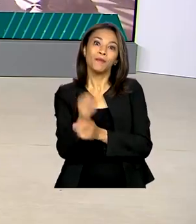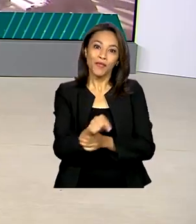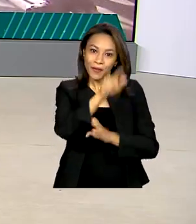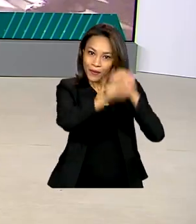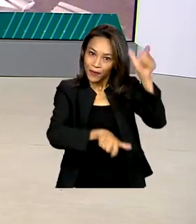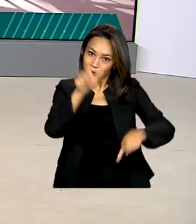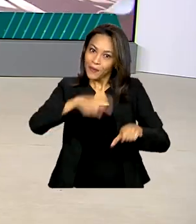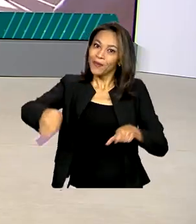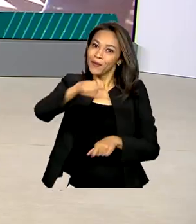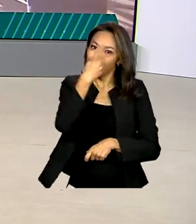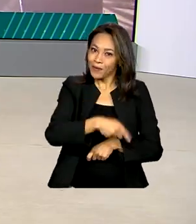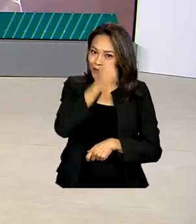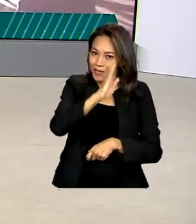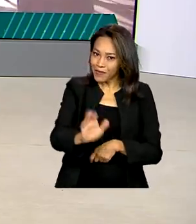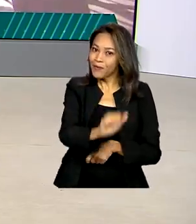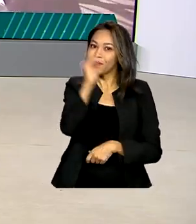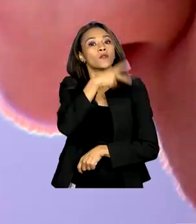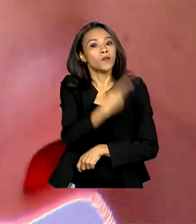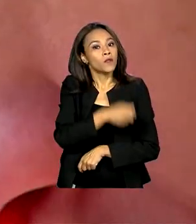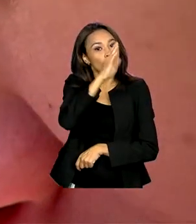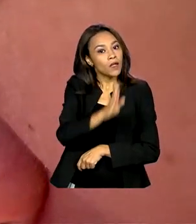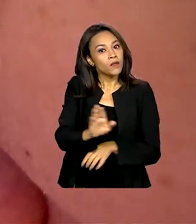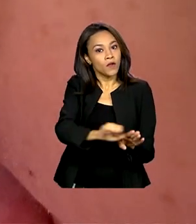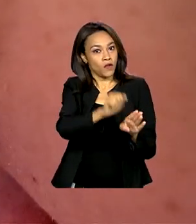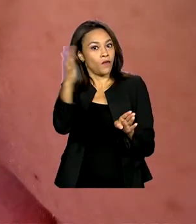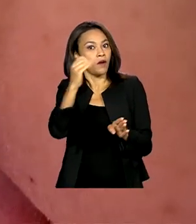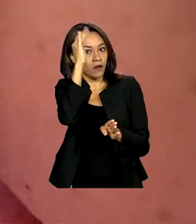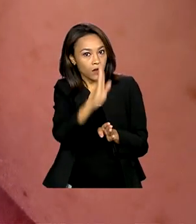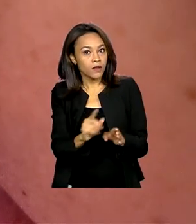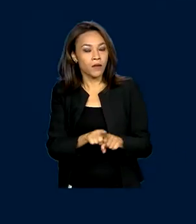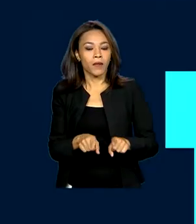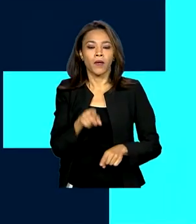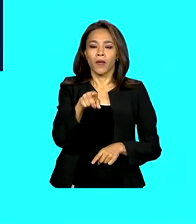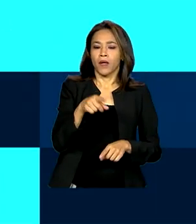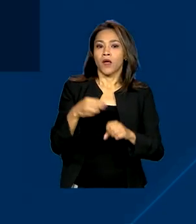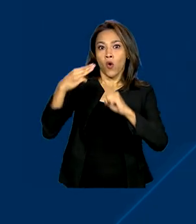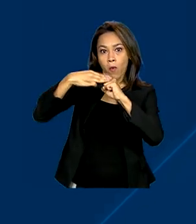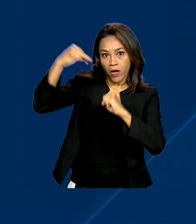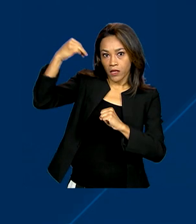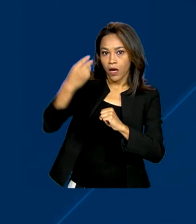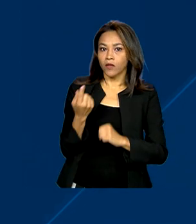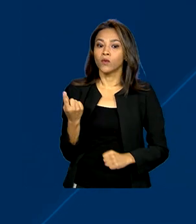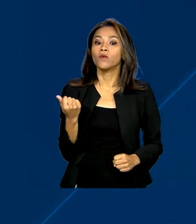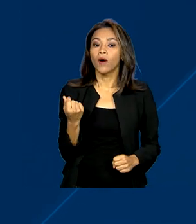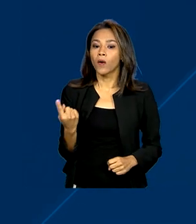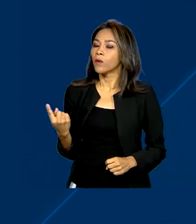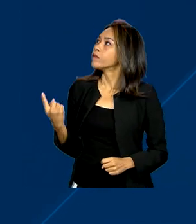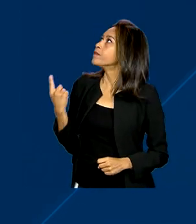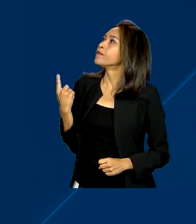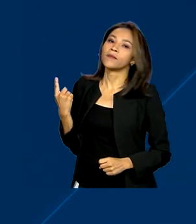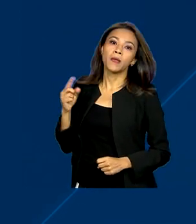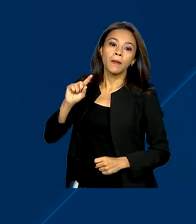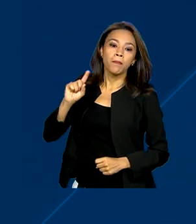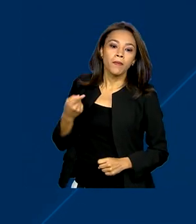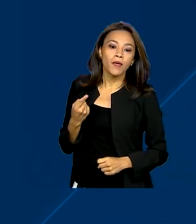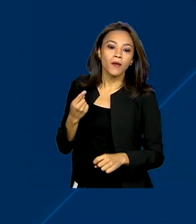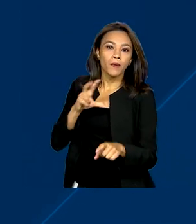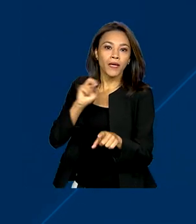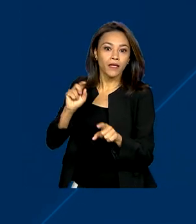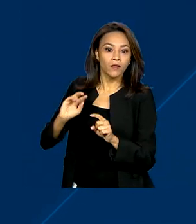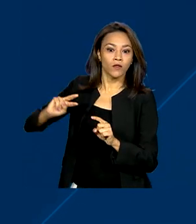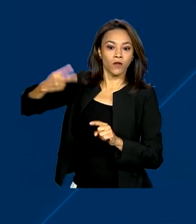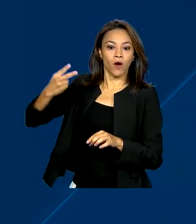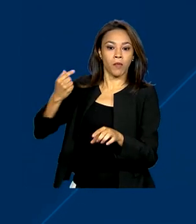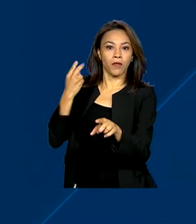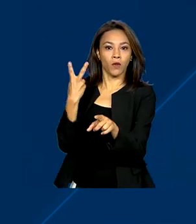no Brasil e no exterior. No caso do mestrado, o valor sairá de R$ 1.500 para R$